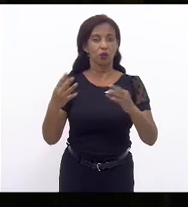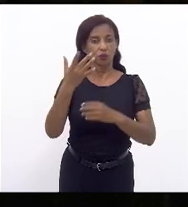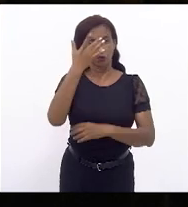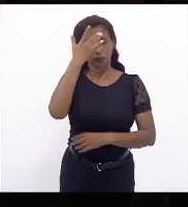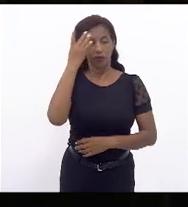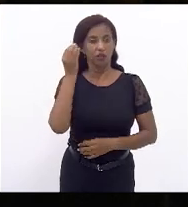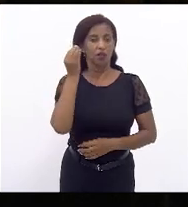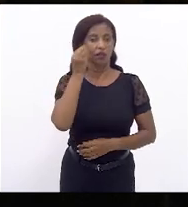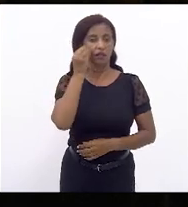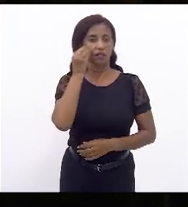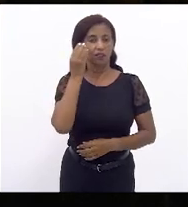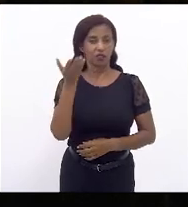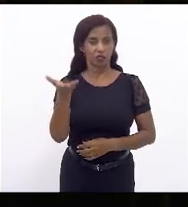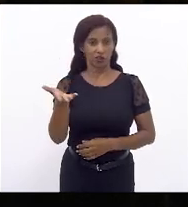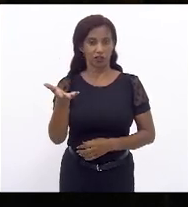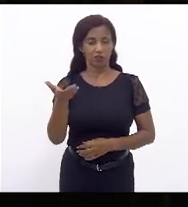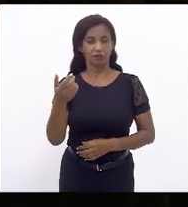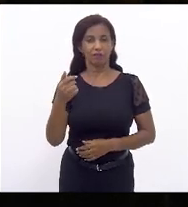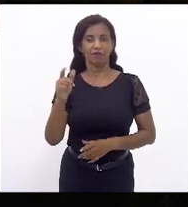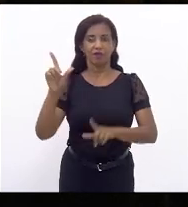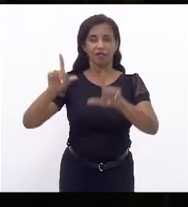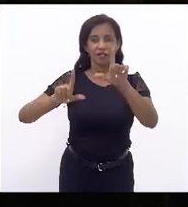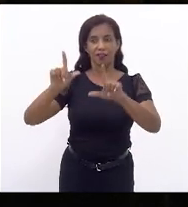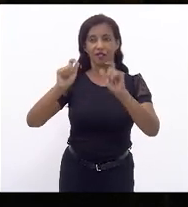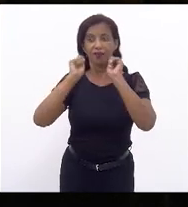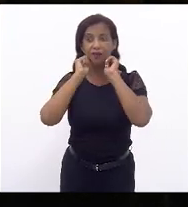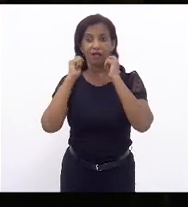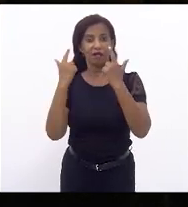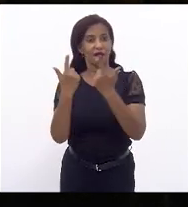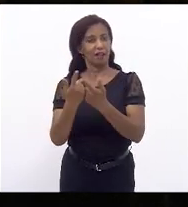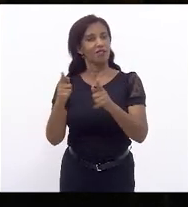nos assistindo através da TV Alerj